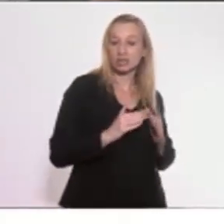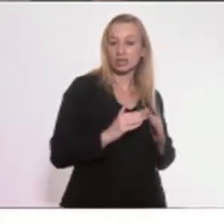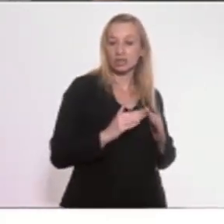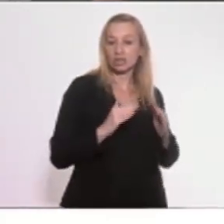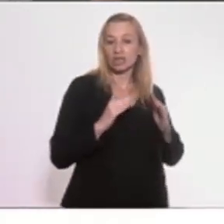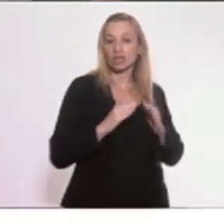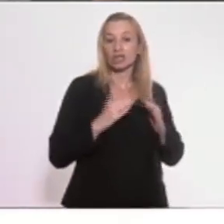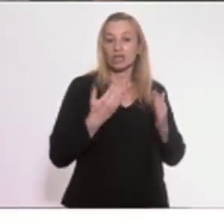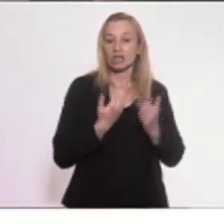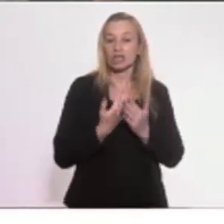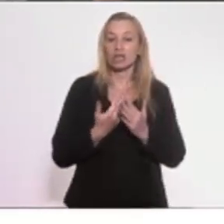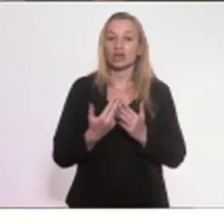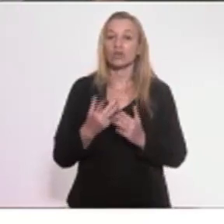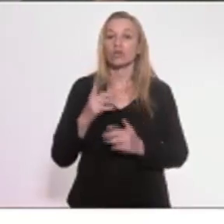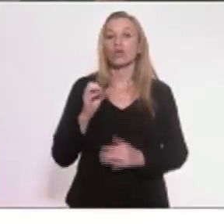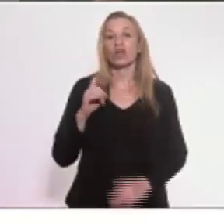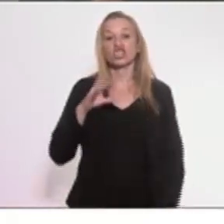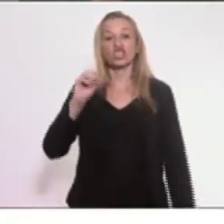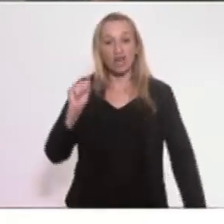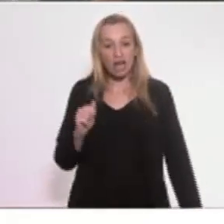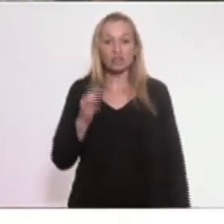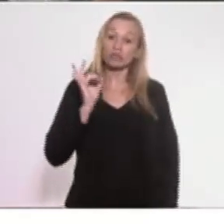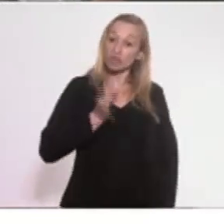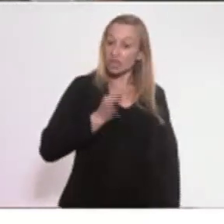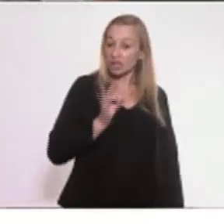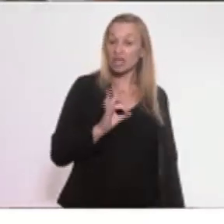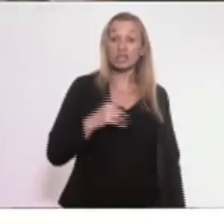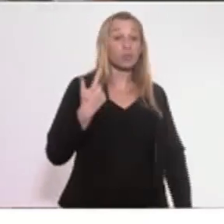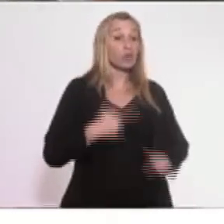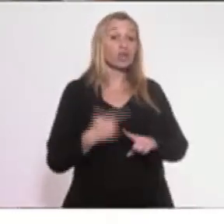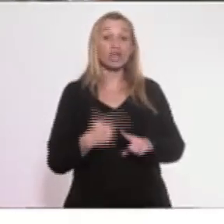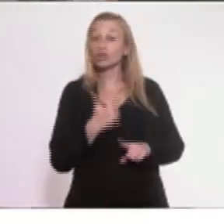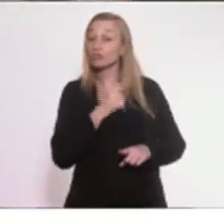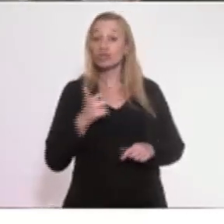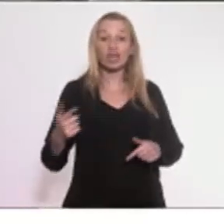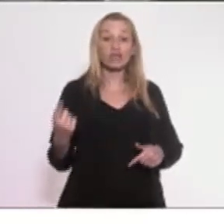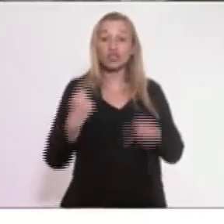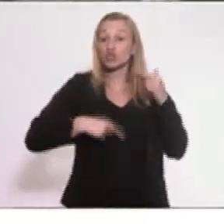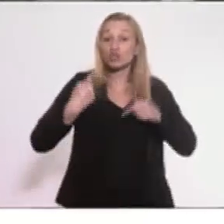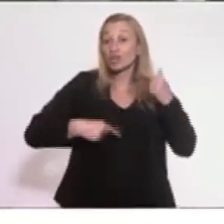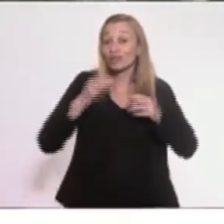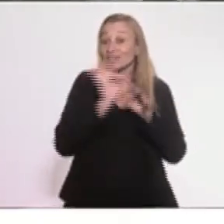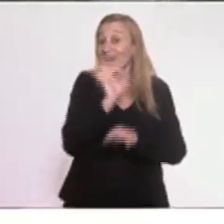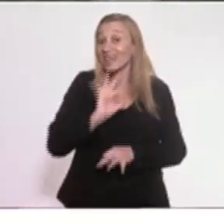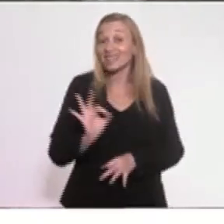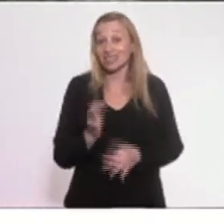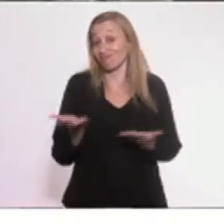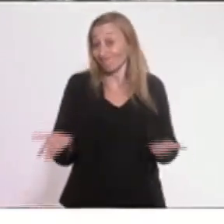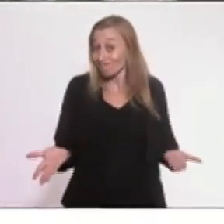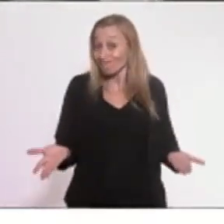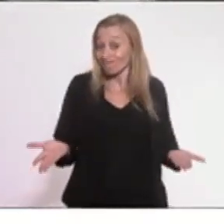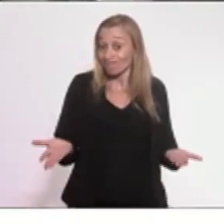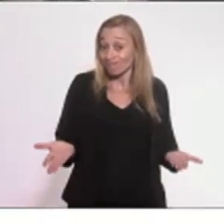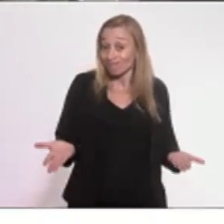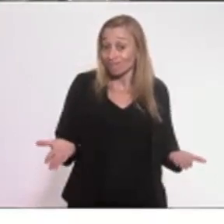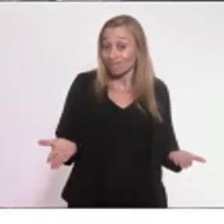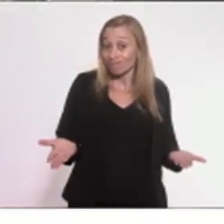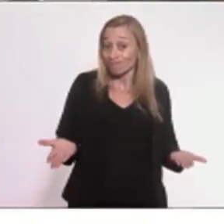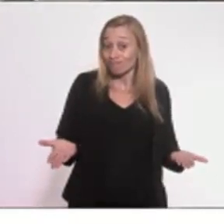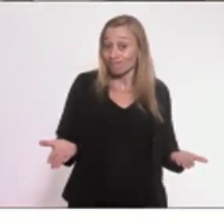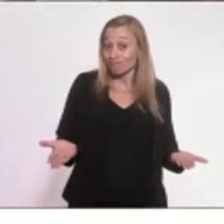fazer críticas à CCJ pelo seu resultado, sem ter feito um devido debate sobre o tema. Eu não duvido do